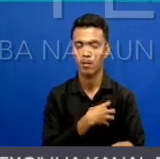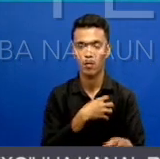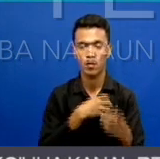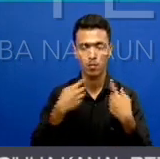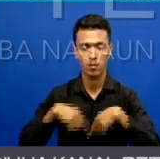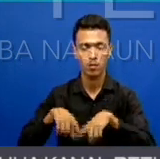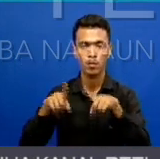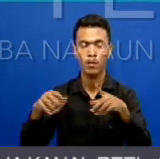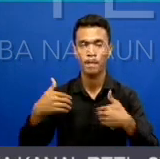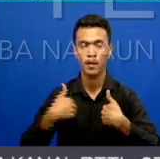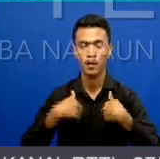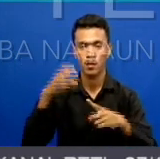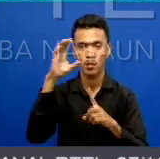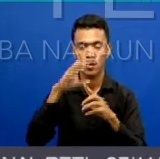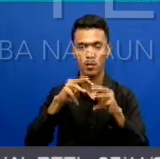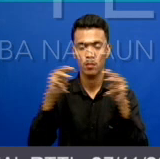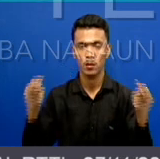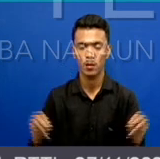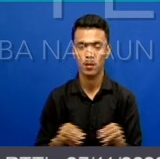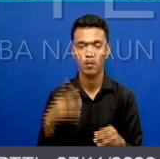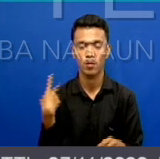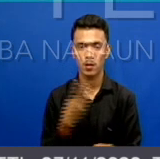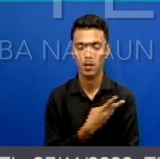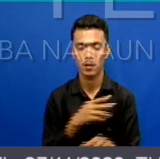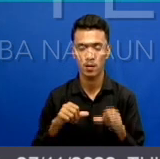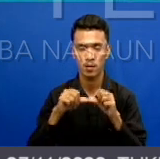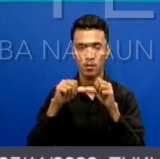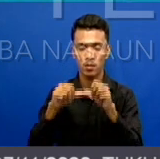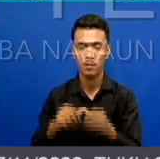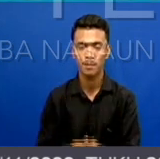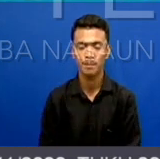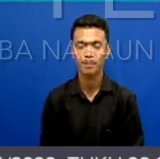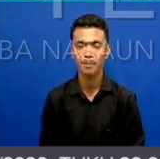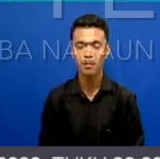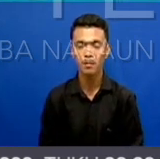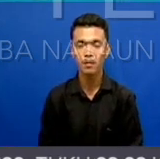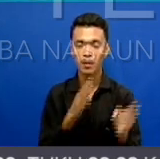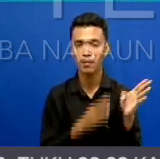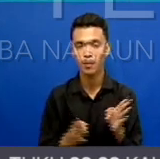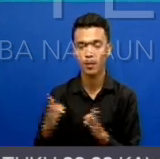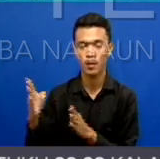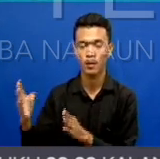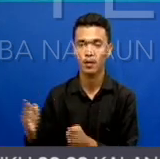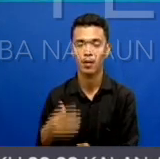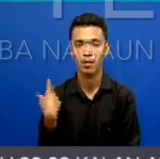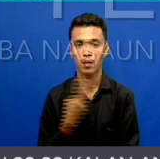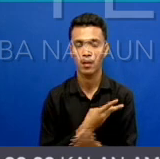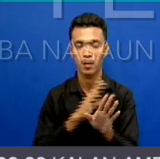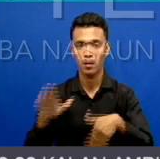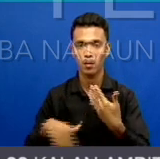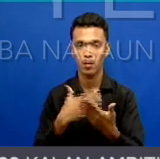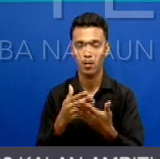e iha comando município Monsa Italau, a vanoi nida nemaka, preparação nida nebe, ita hutu-hutu